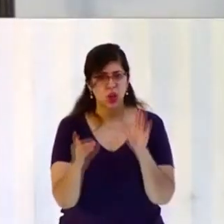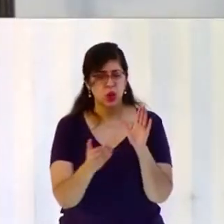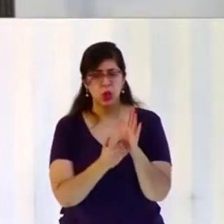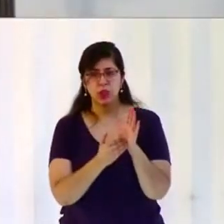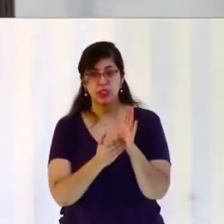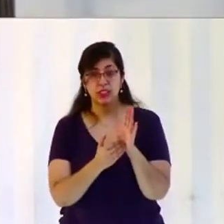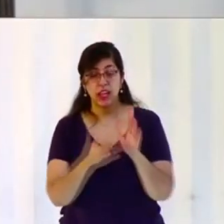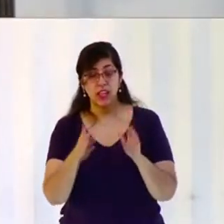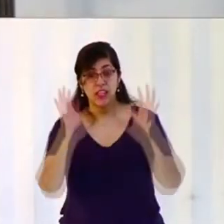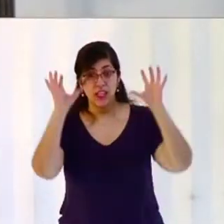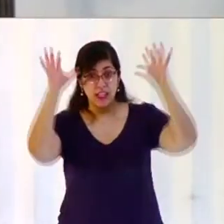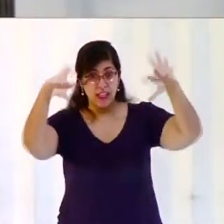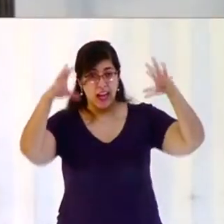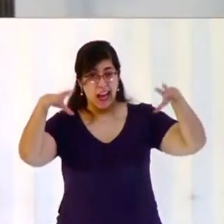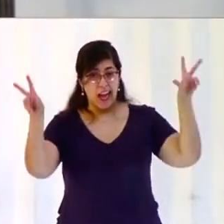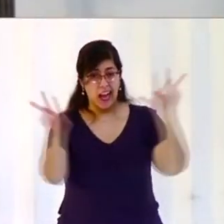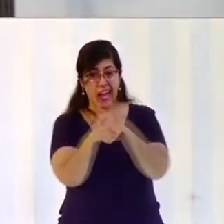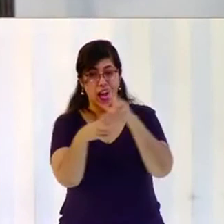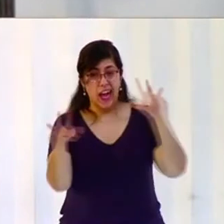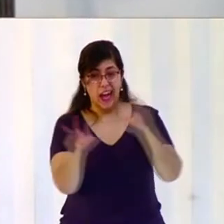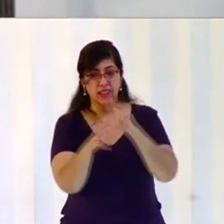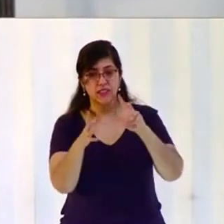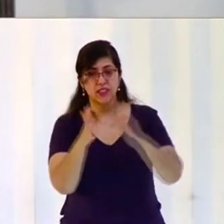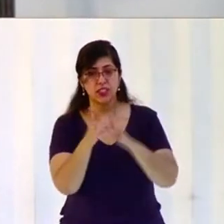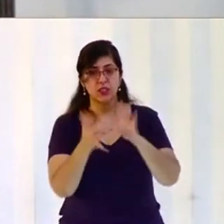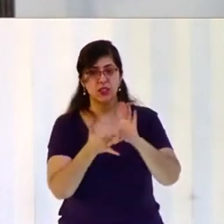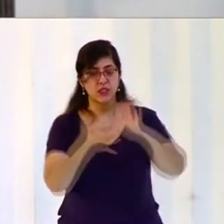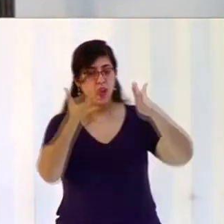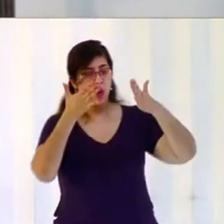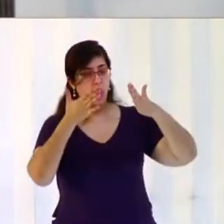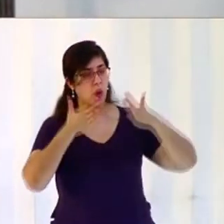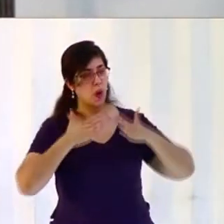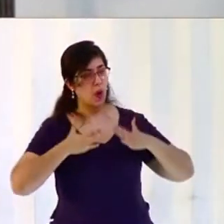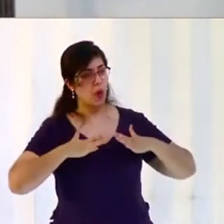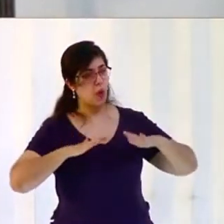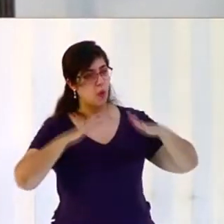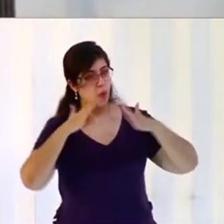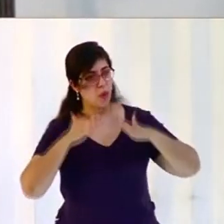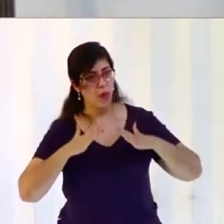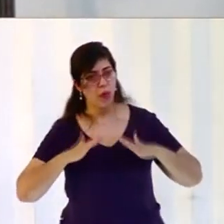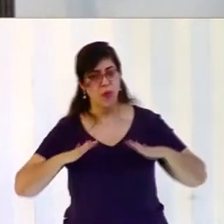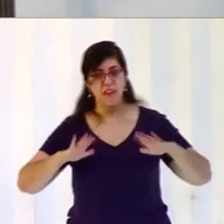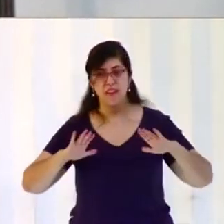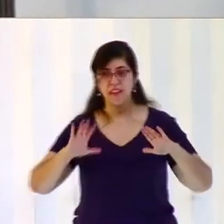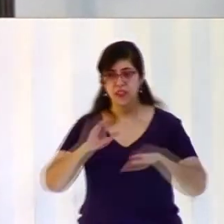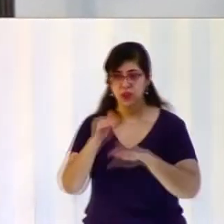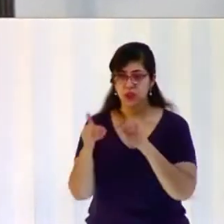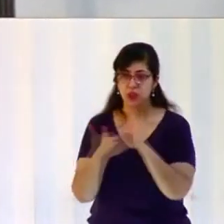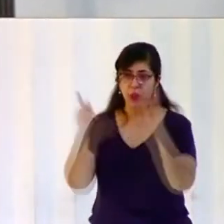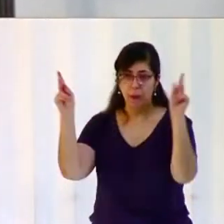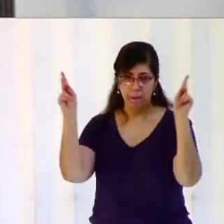tempestade. E onde estão os discípulos? Onde estão os apóstolos? com Ele.